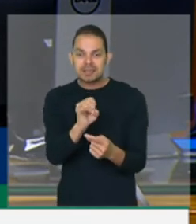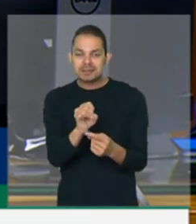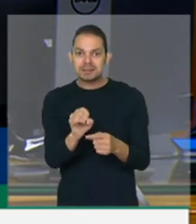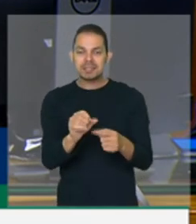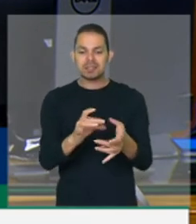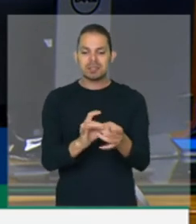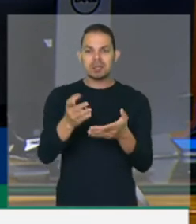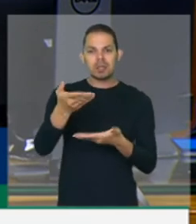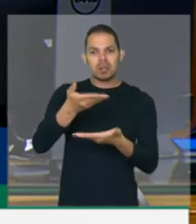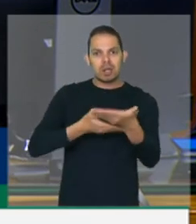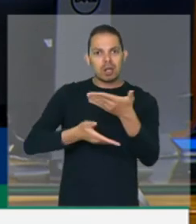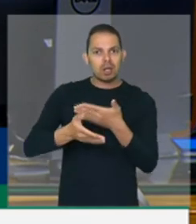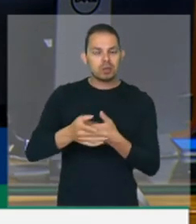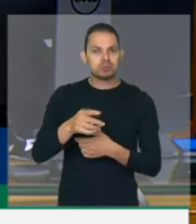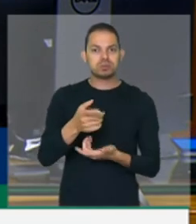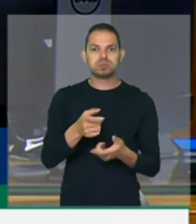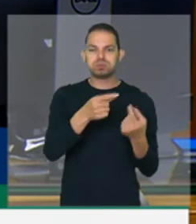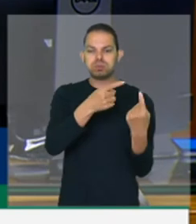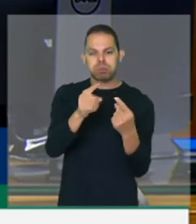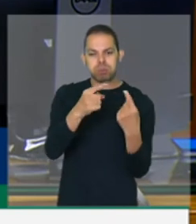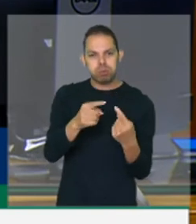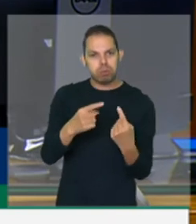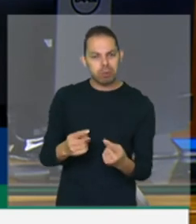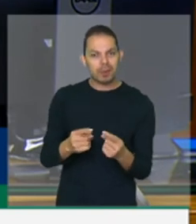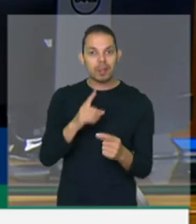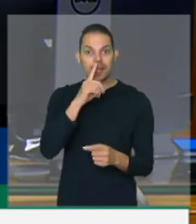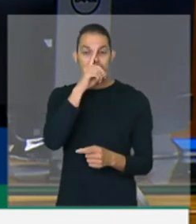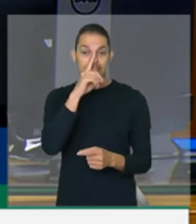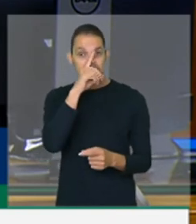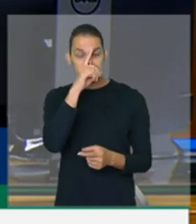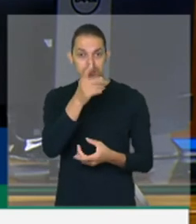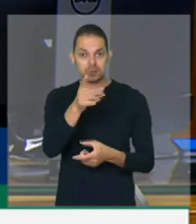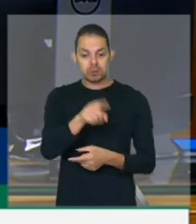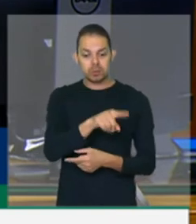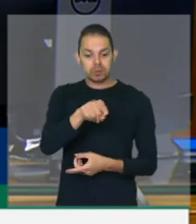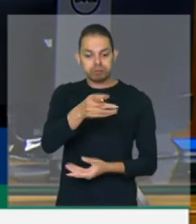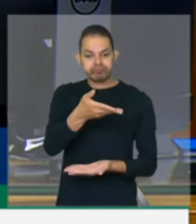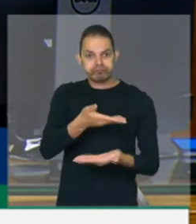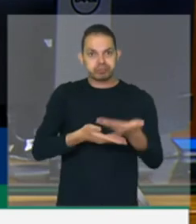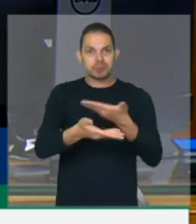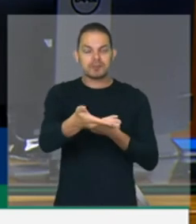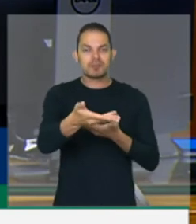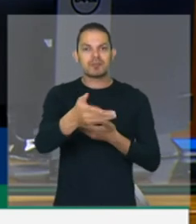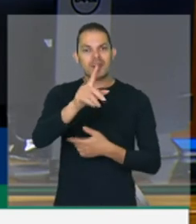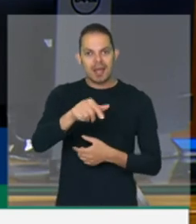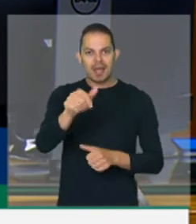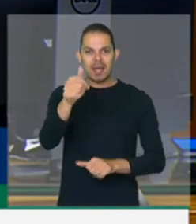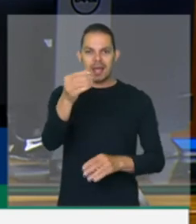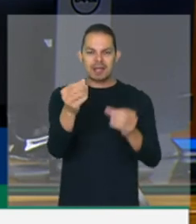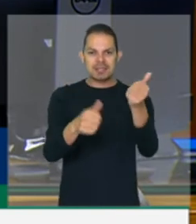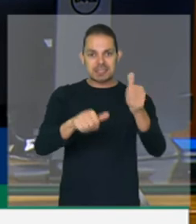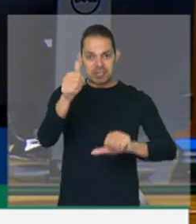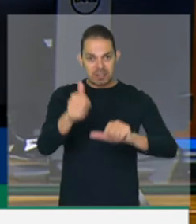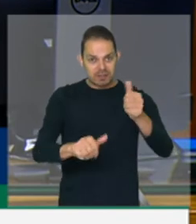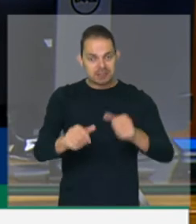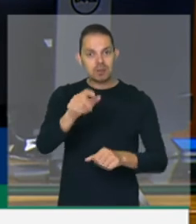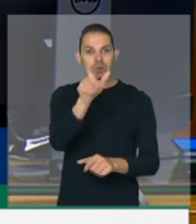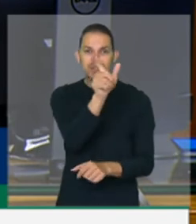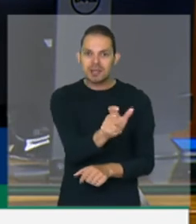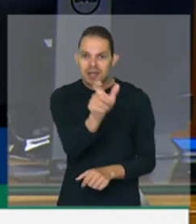democracia, pondo em risco a sua inviolabilidade. É essa avaliação que vossas excelências